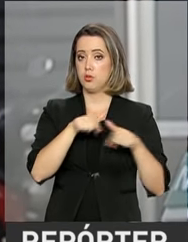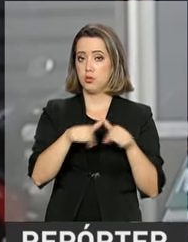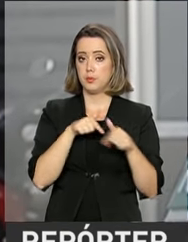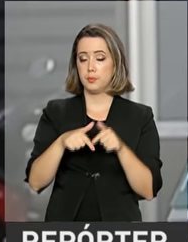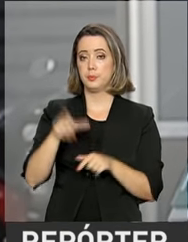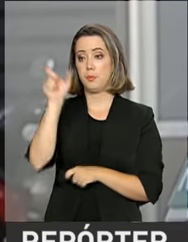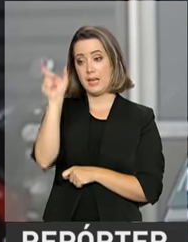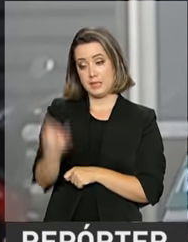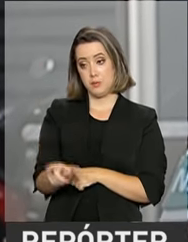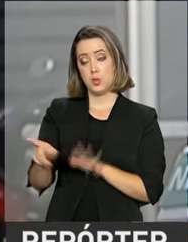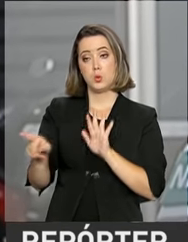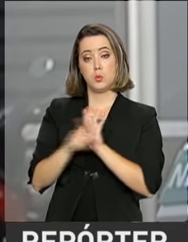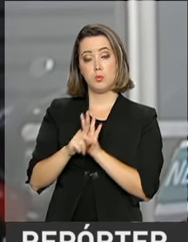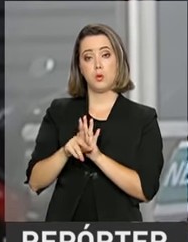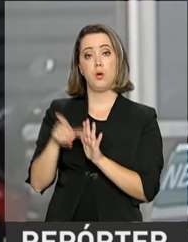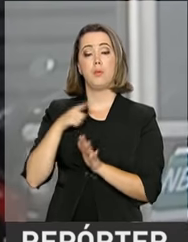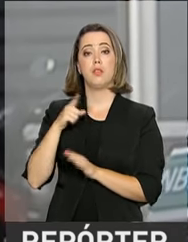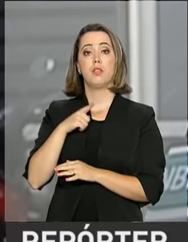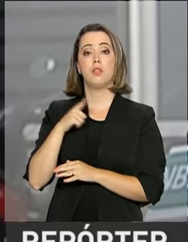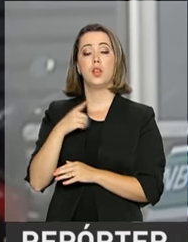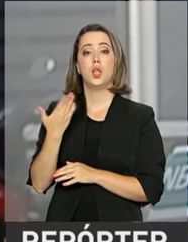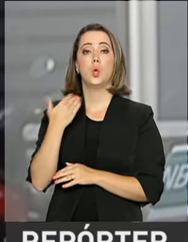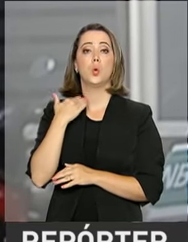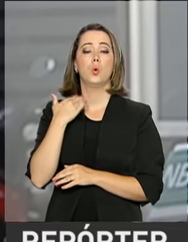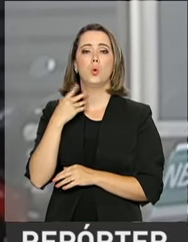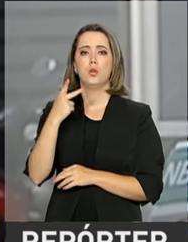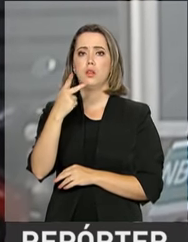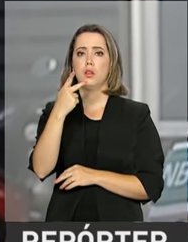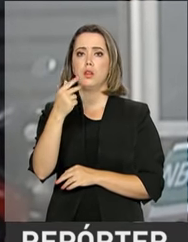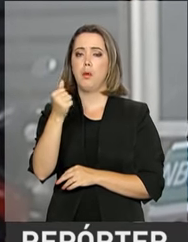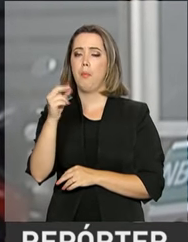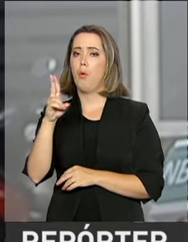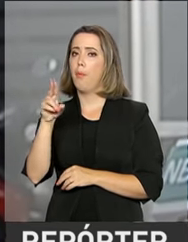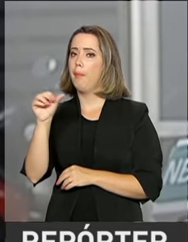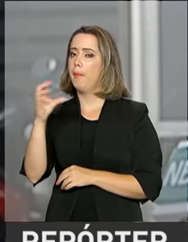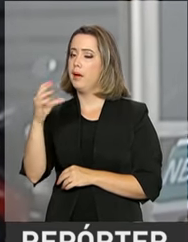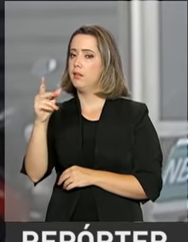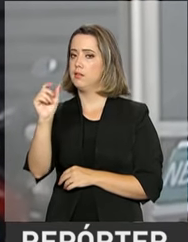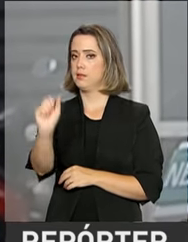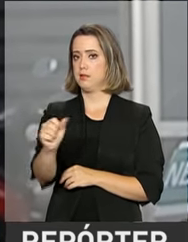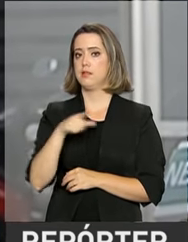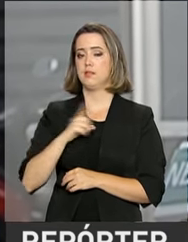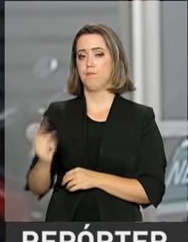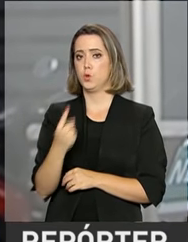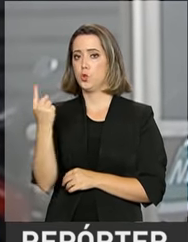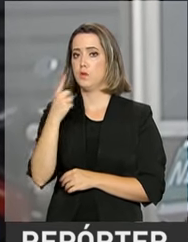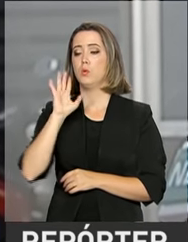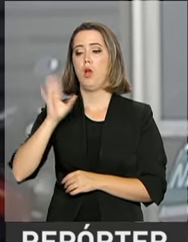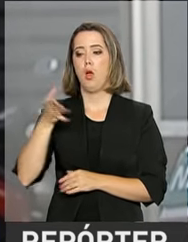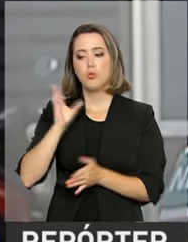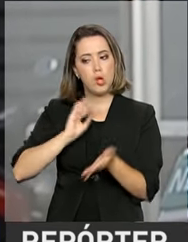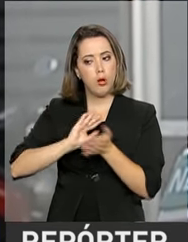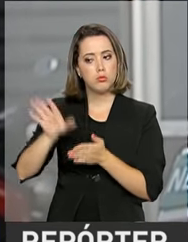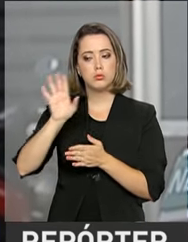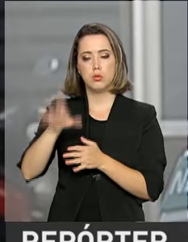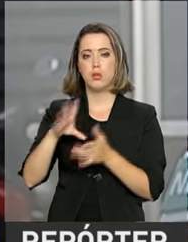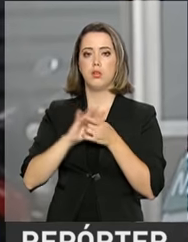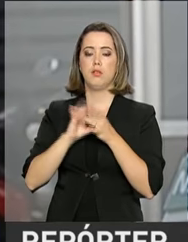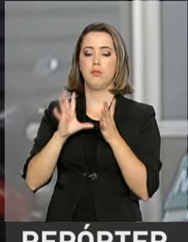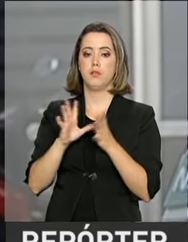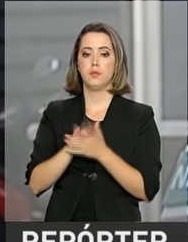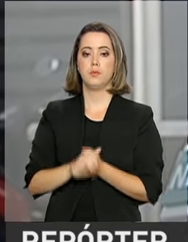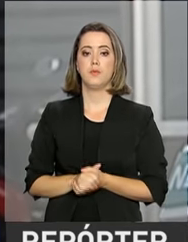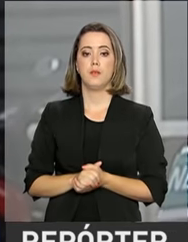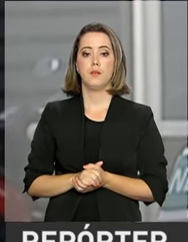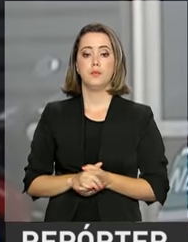caixa que tem conta poupança individual o crédito já acontece automaticamente de acordo com o calendário